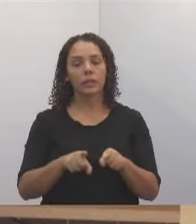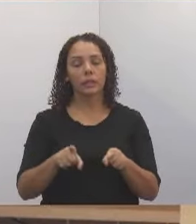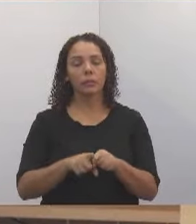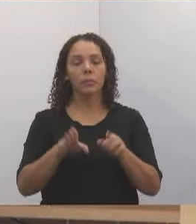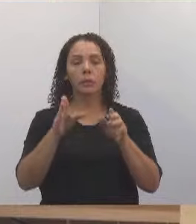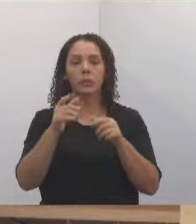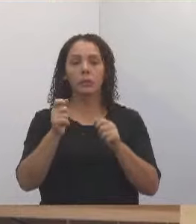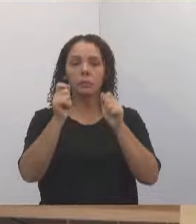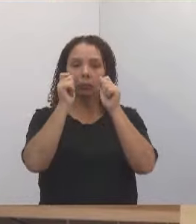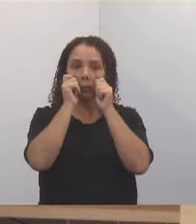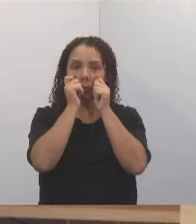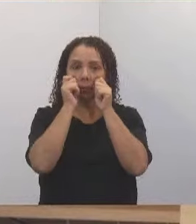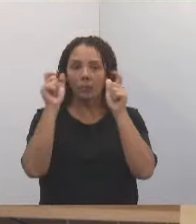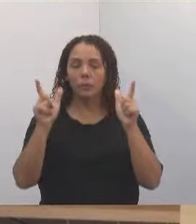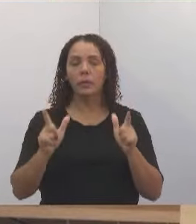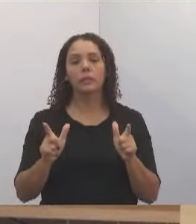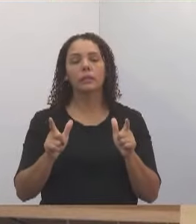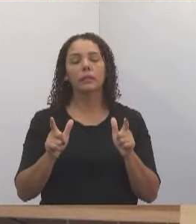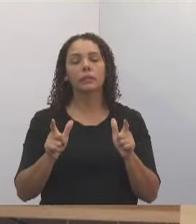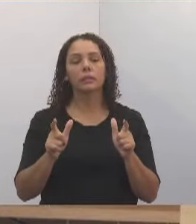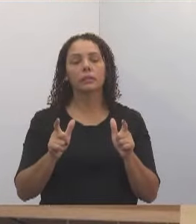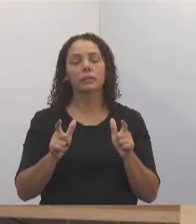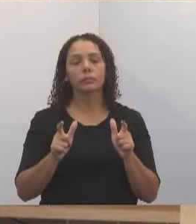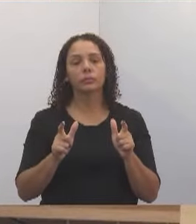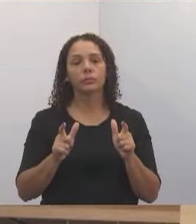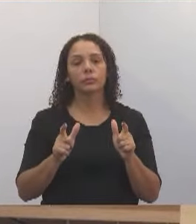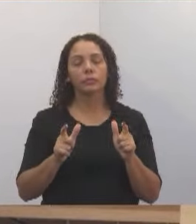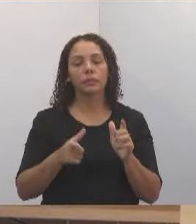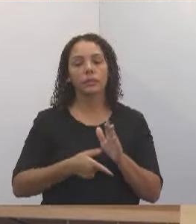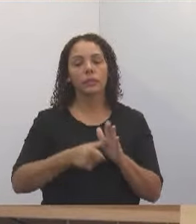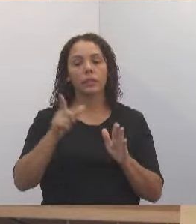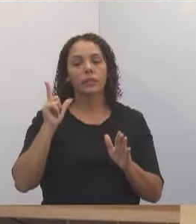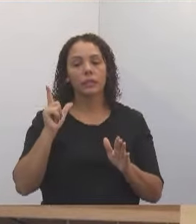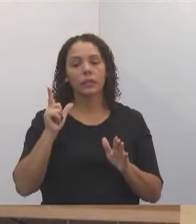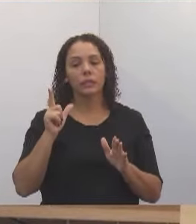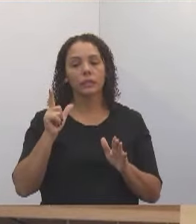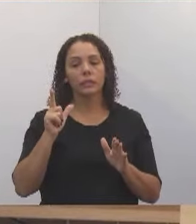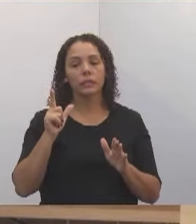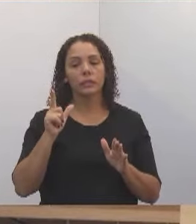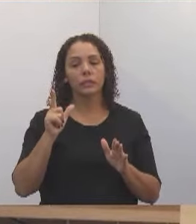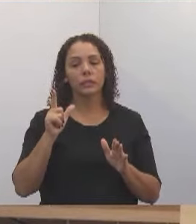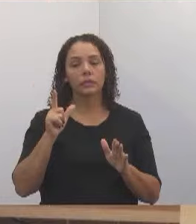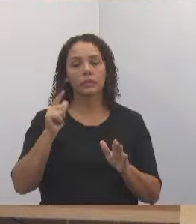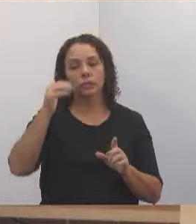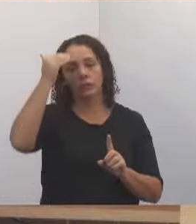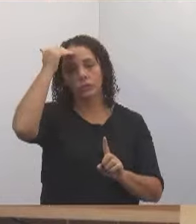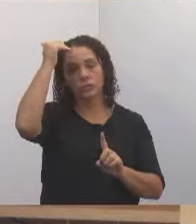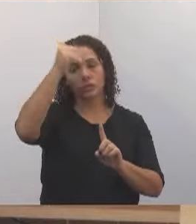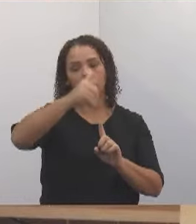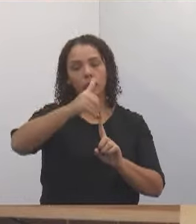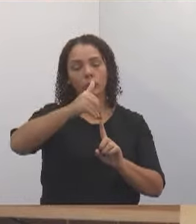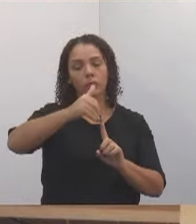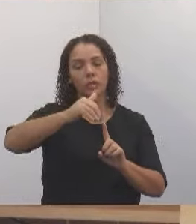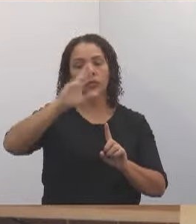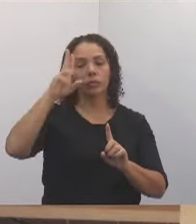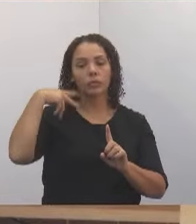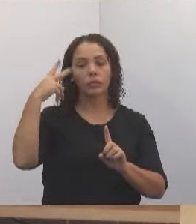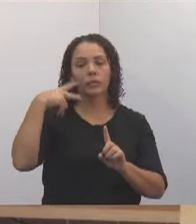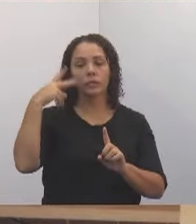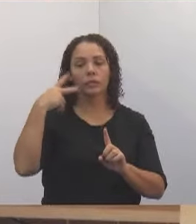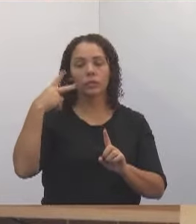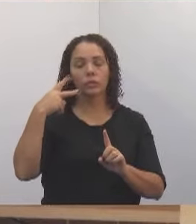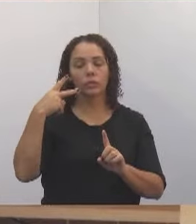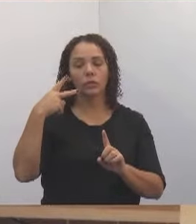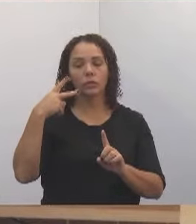olhe muito, muito mesmo, antes de condenar ou julgar um vereador por fato